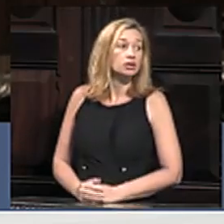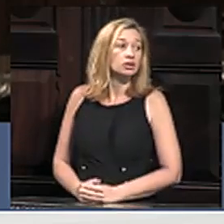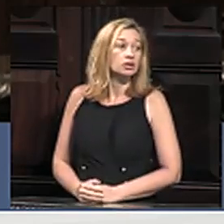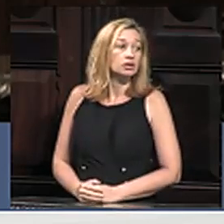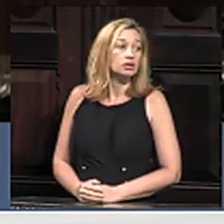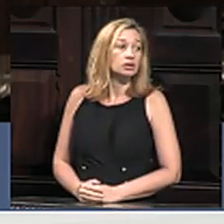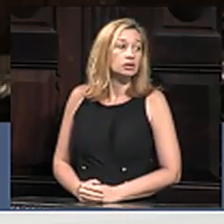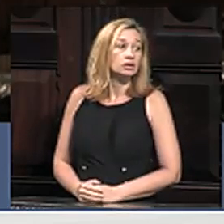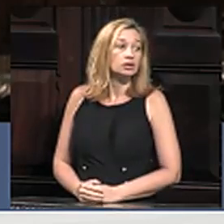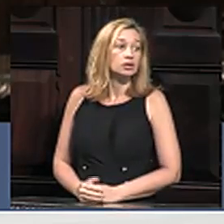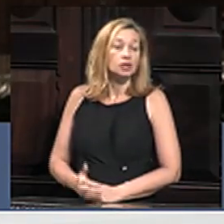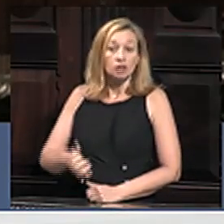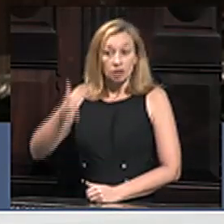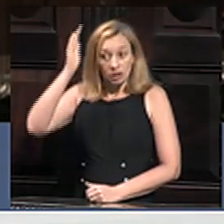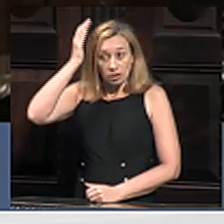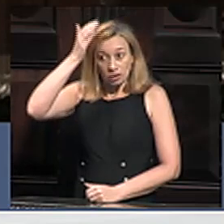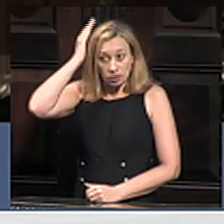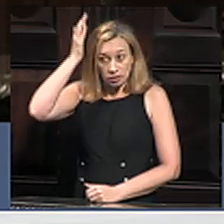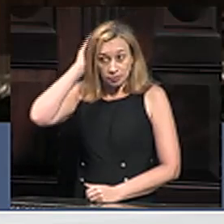que não tem legitimidade.